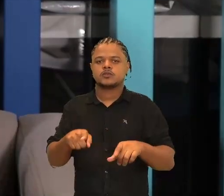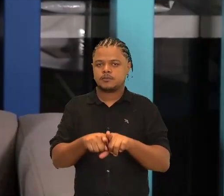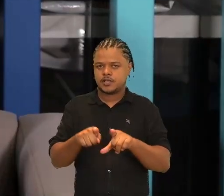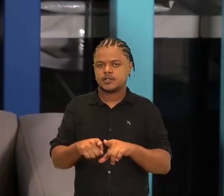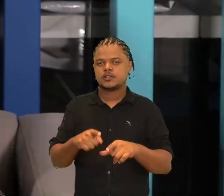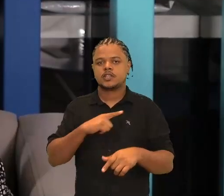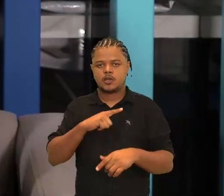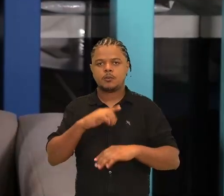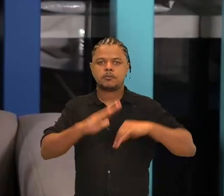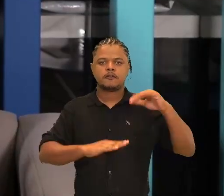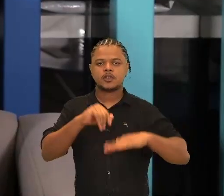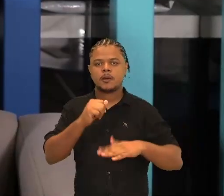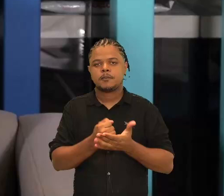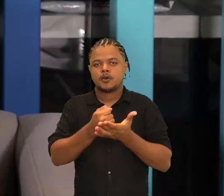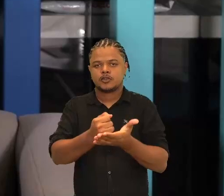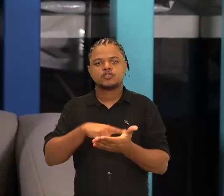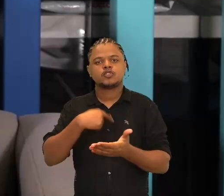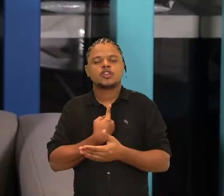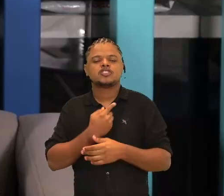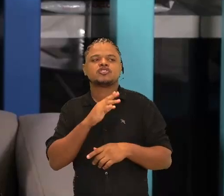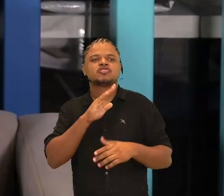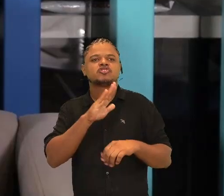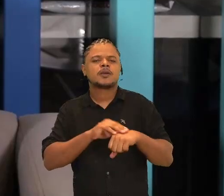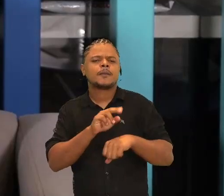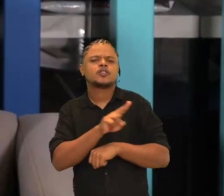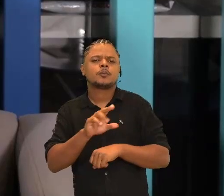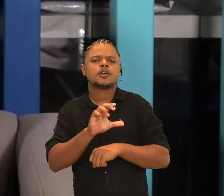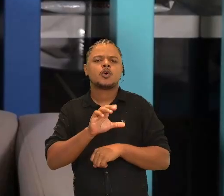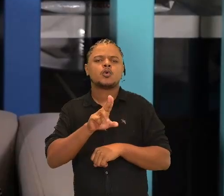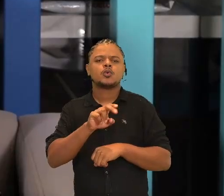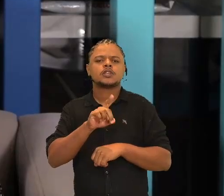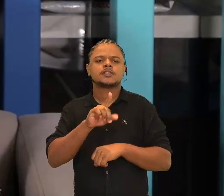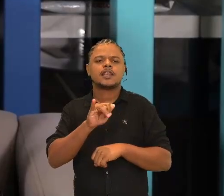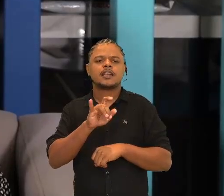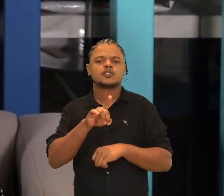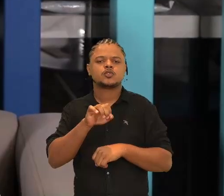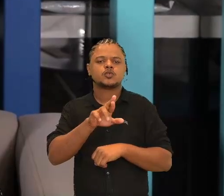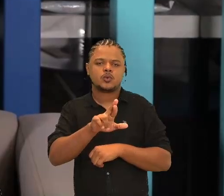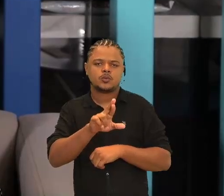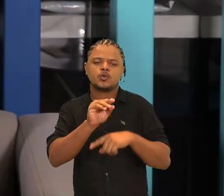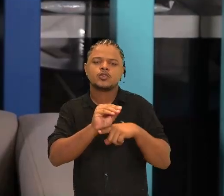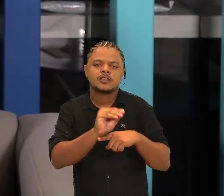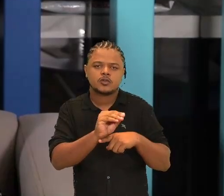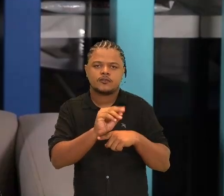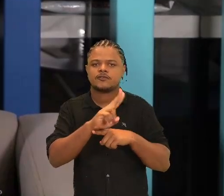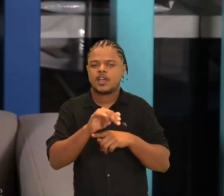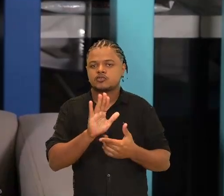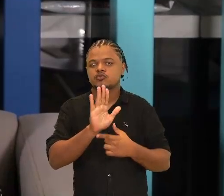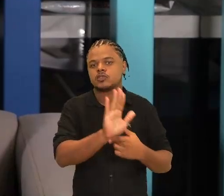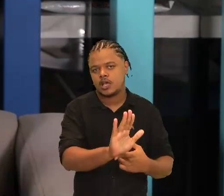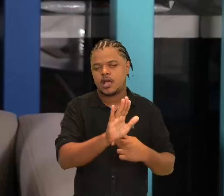de apoio, que geralmente a gente chama de cuidador, que é o profissional que vai auxiliá-lo na higiene, na